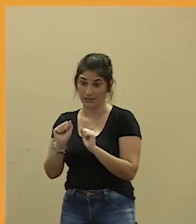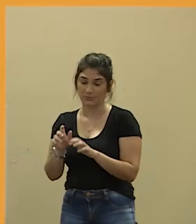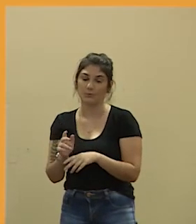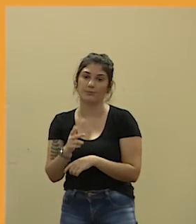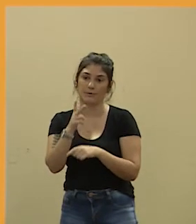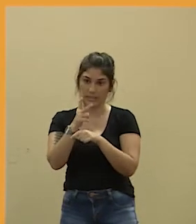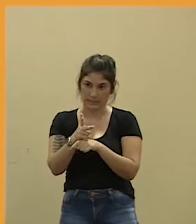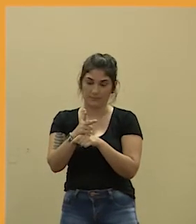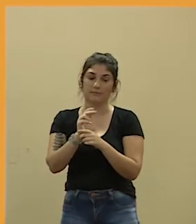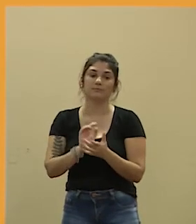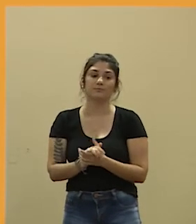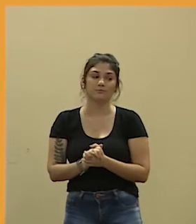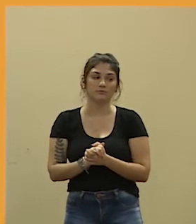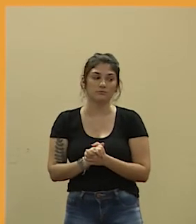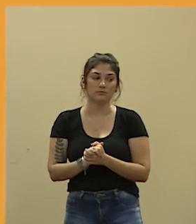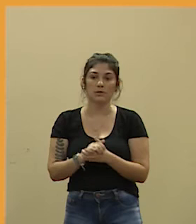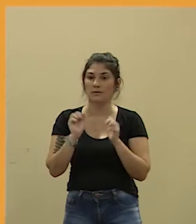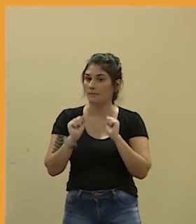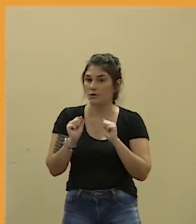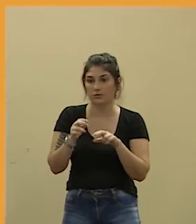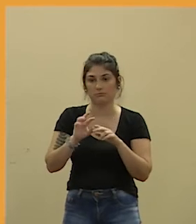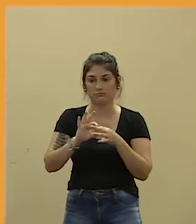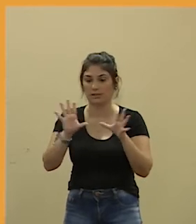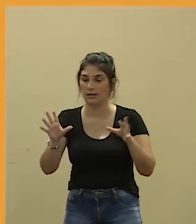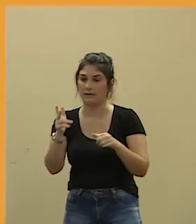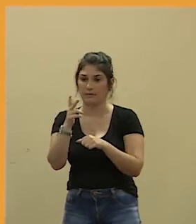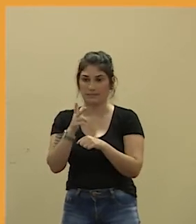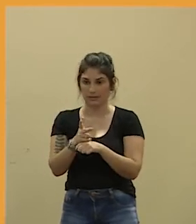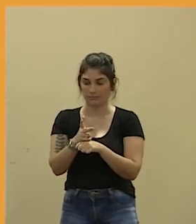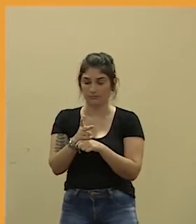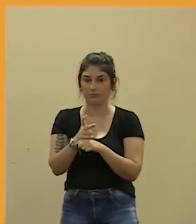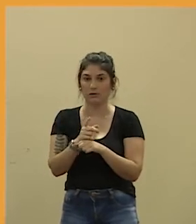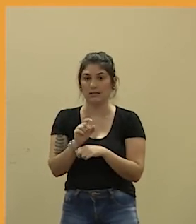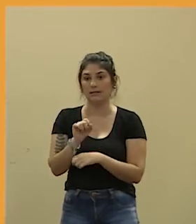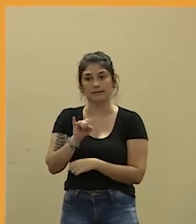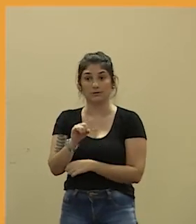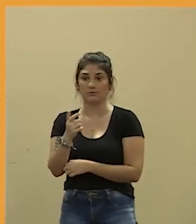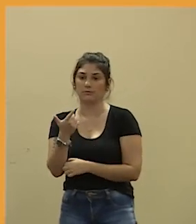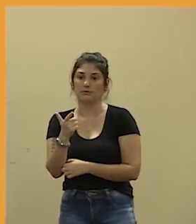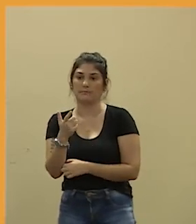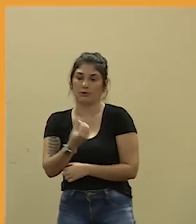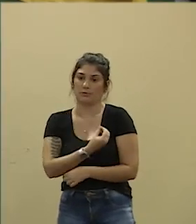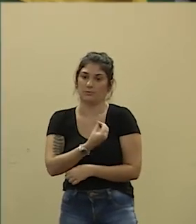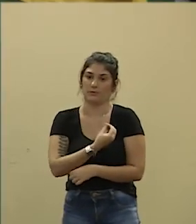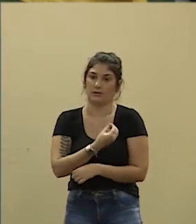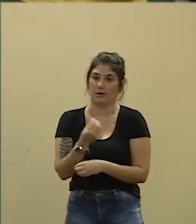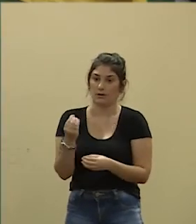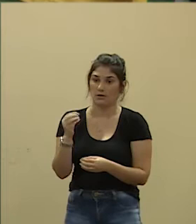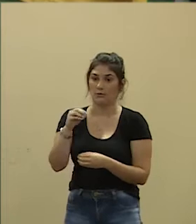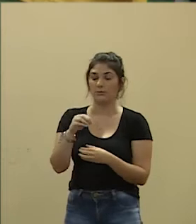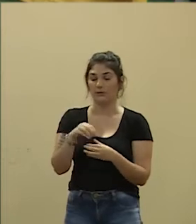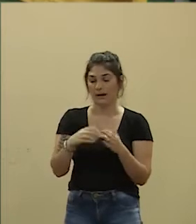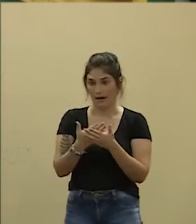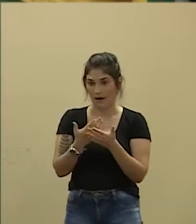de aula e fica automaticamente disponibilizada para quem queira acessar lá depois ou para quem não pode comparecer ou ficar até o final que é